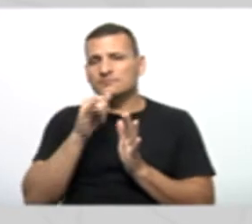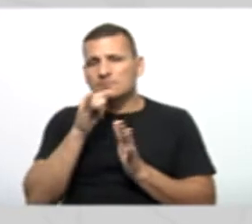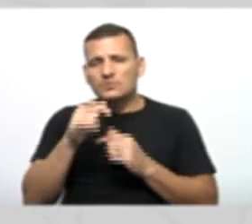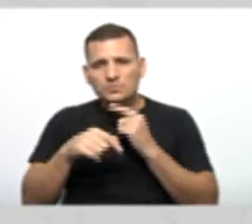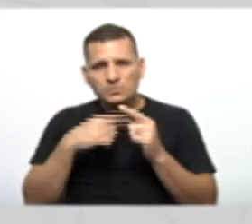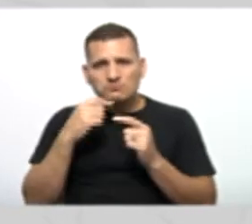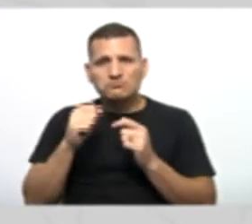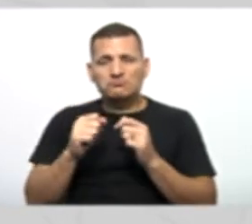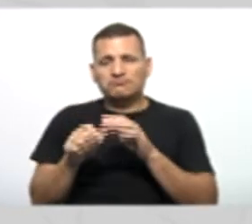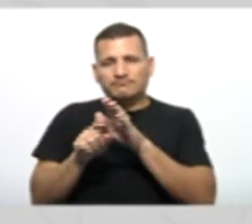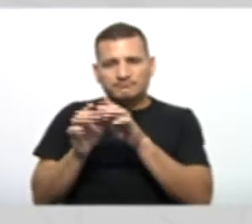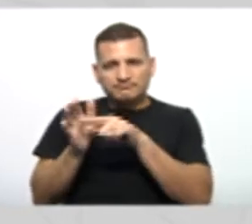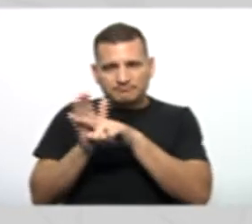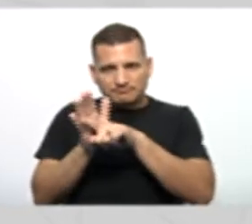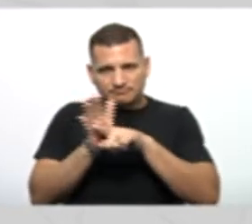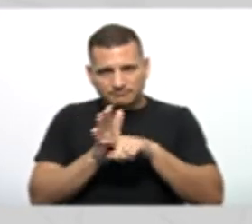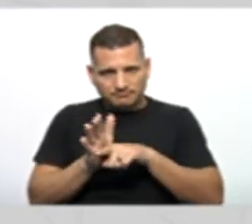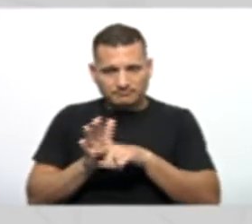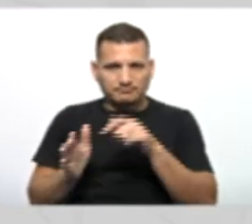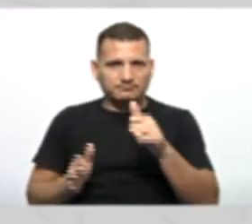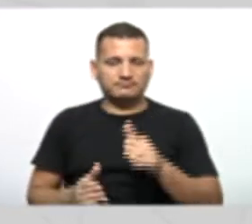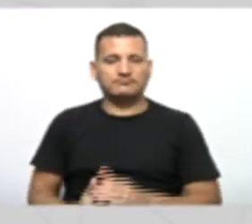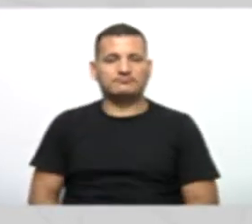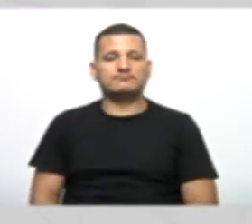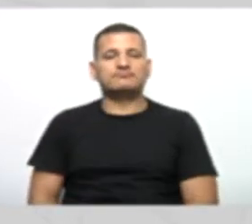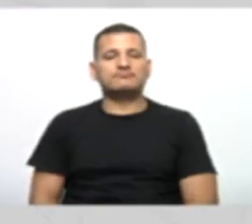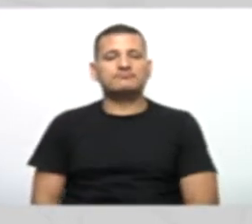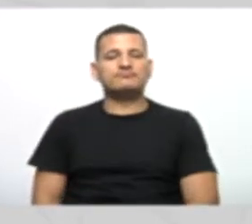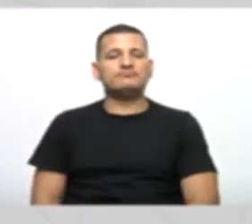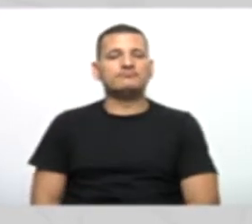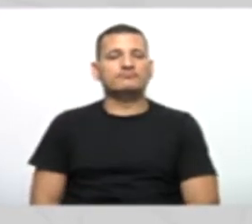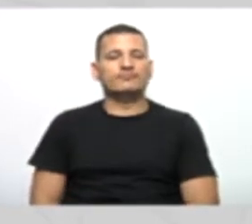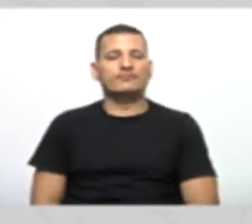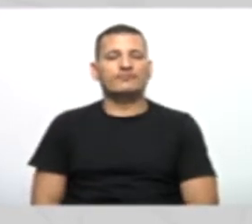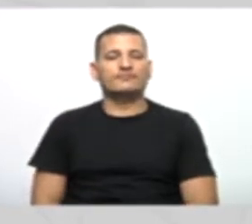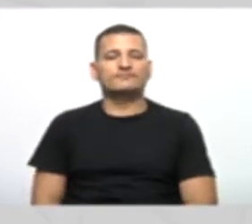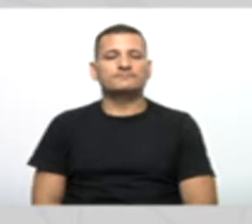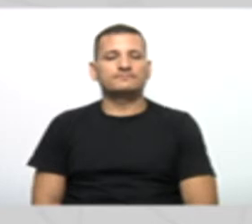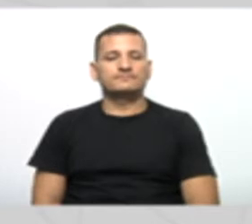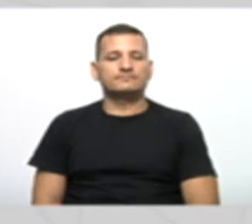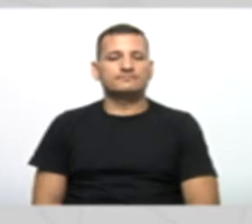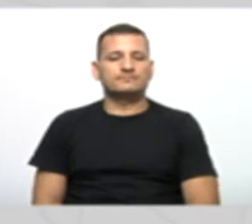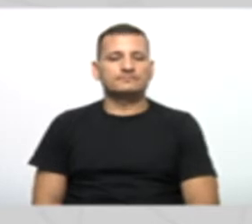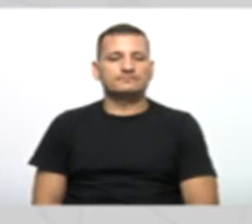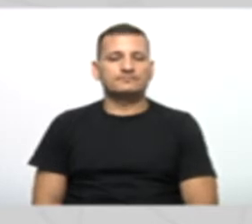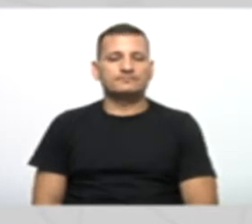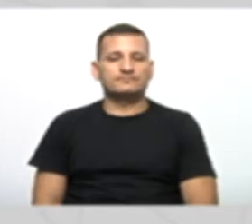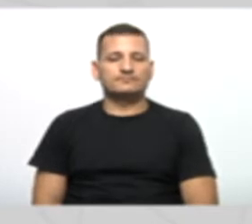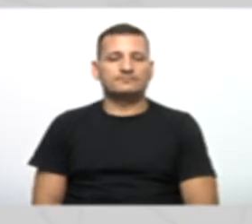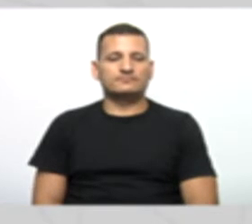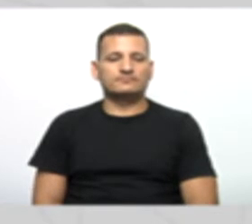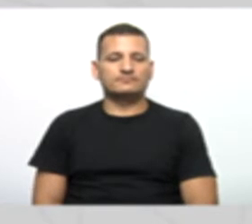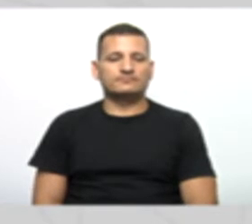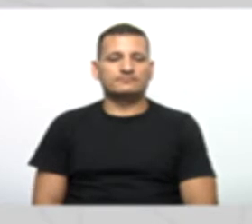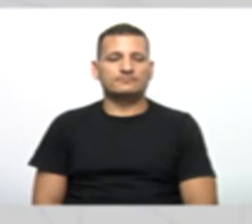pode buscar lá. Depois a gente vai mostrar isso na hora do exercício, eu mostro isso aí para